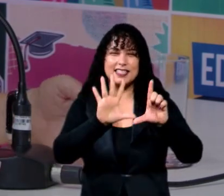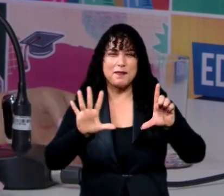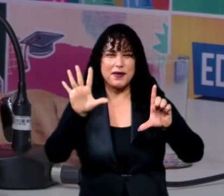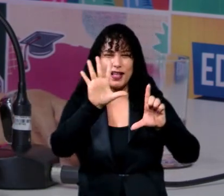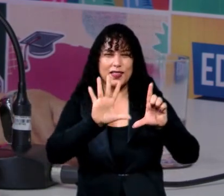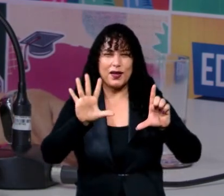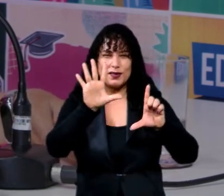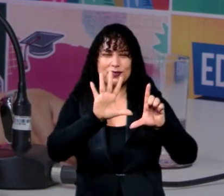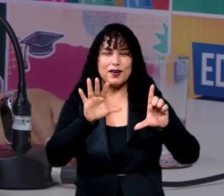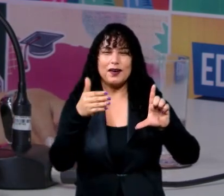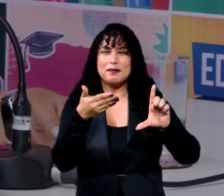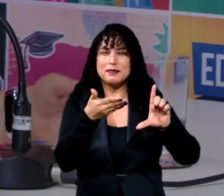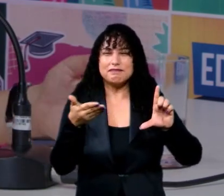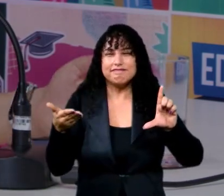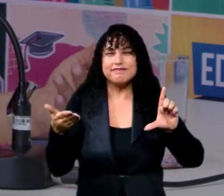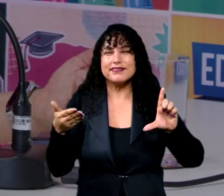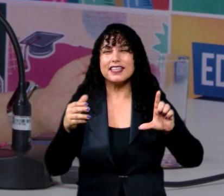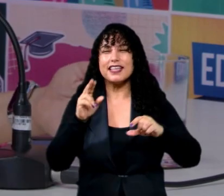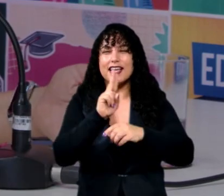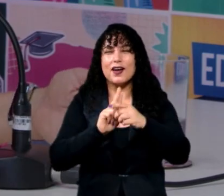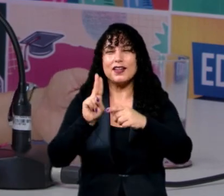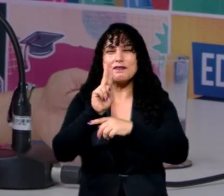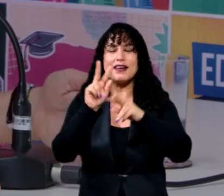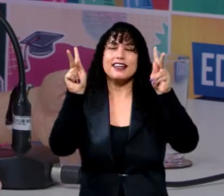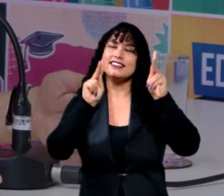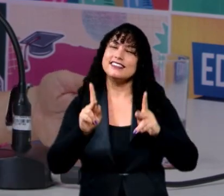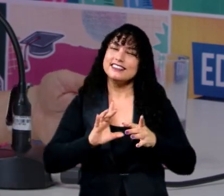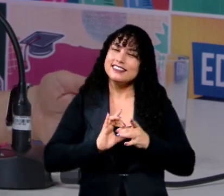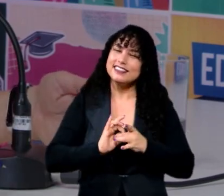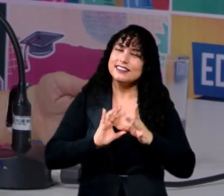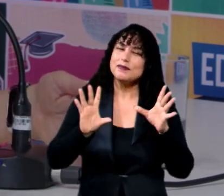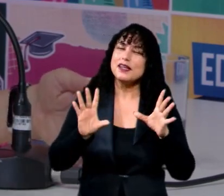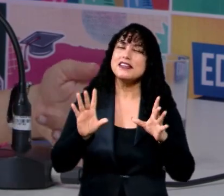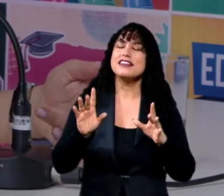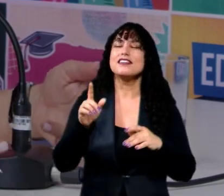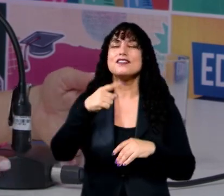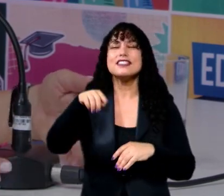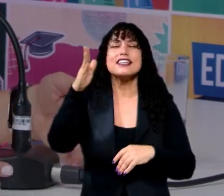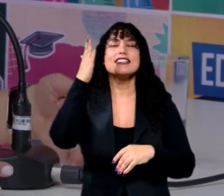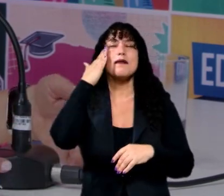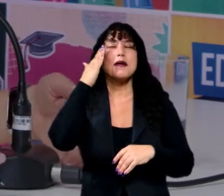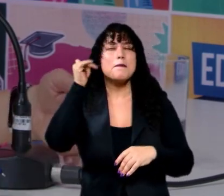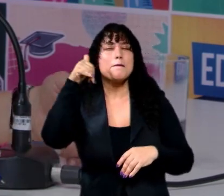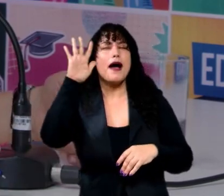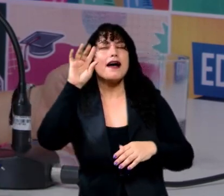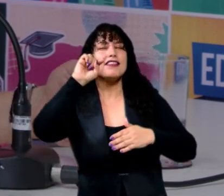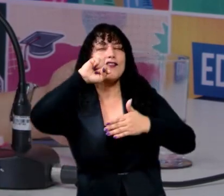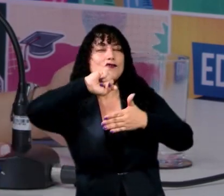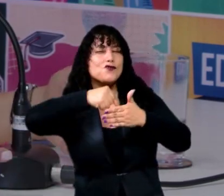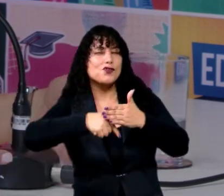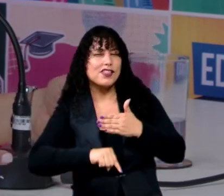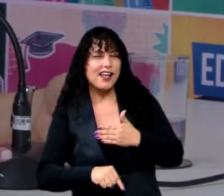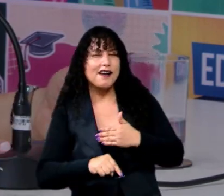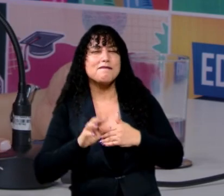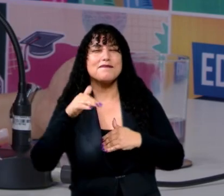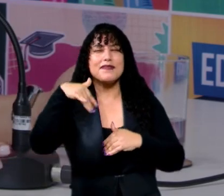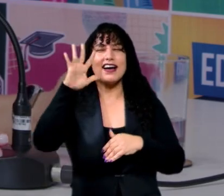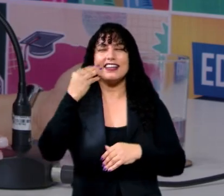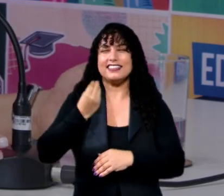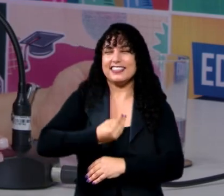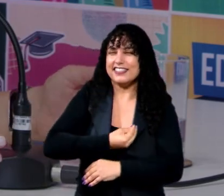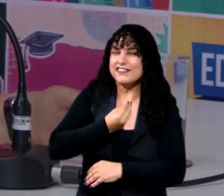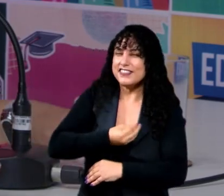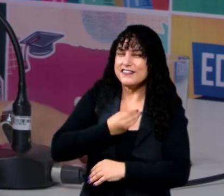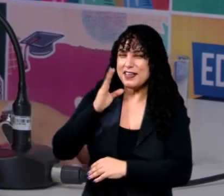plataforma que a Unipaz disponibiliza para quem quer saber mais, se aprofundar um pouco mais e